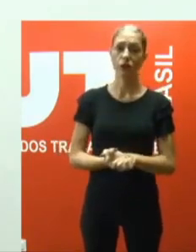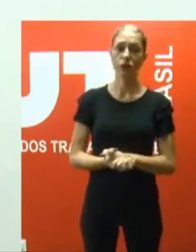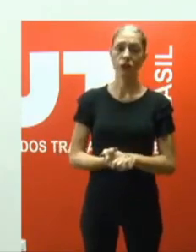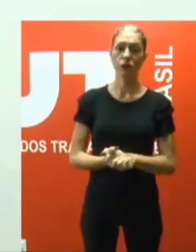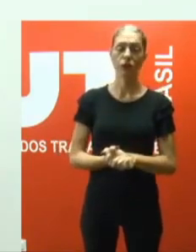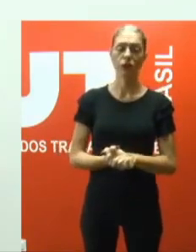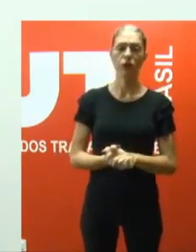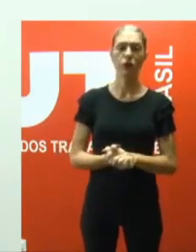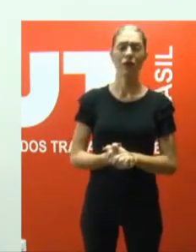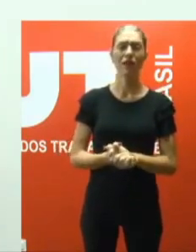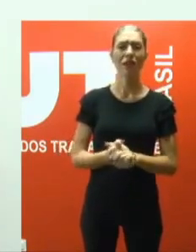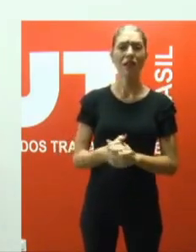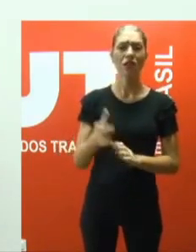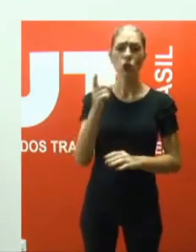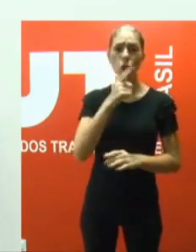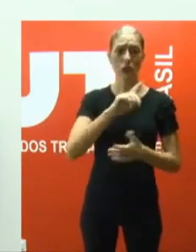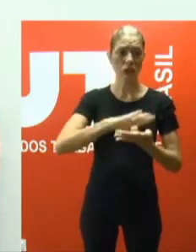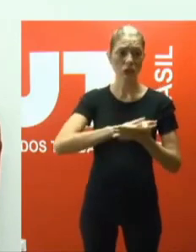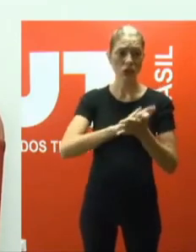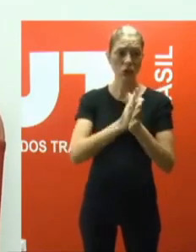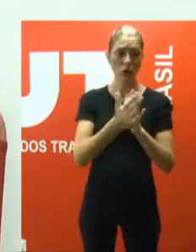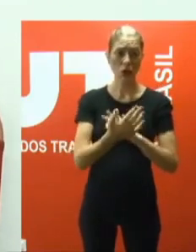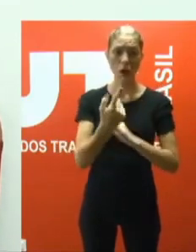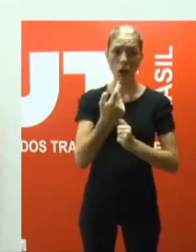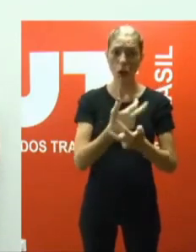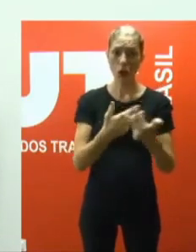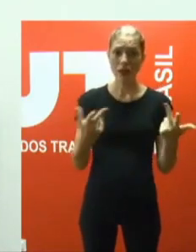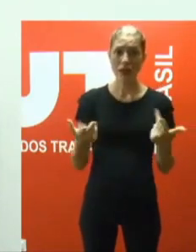Gente, eles acabaram com uma coisa que ninguém conseguiu acabar.